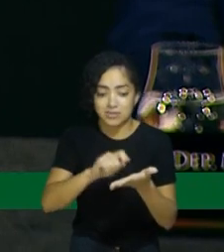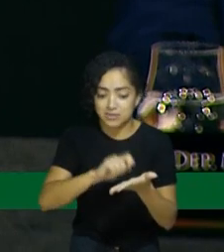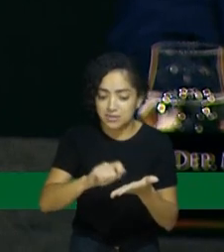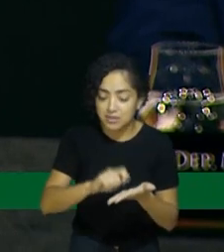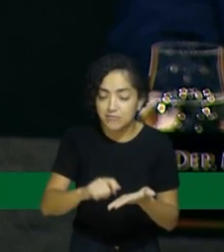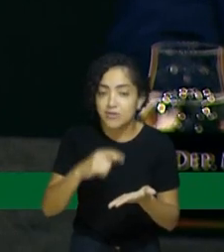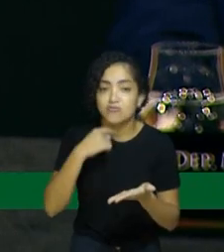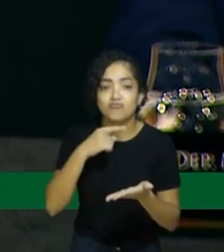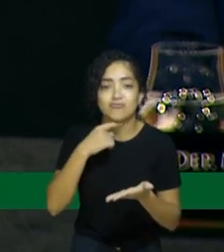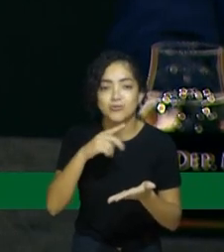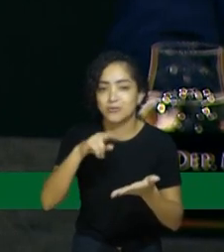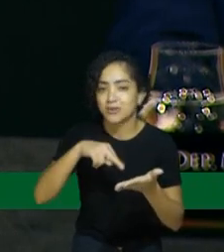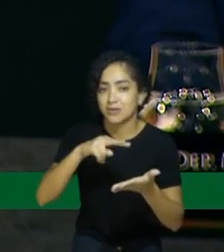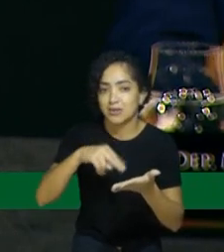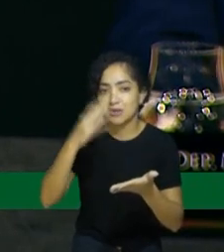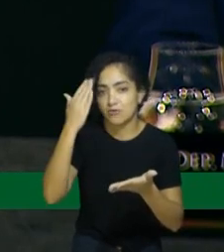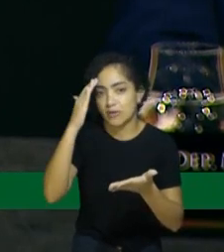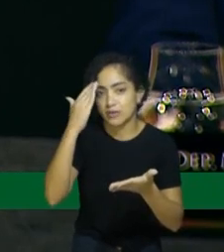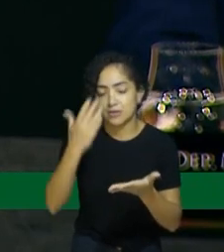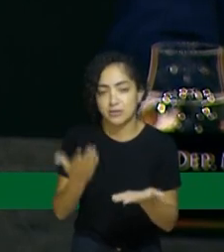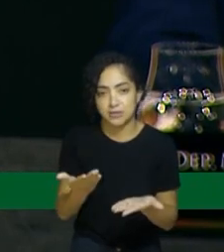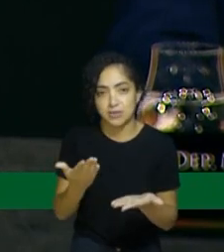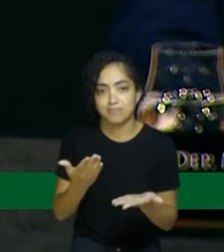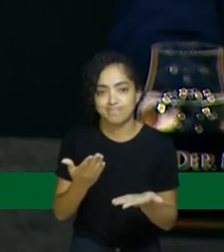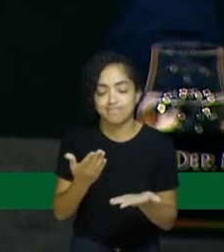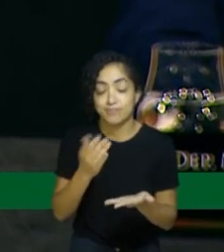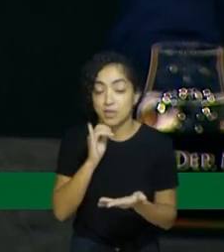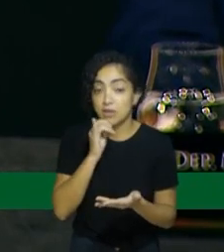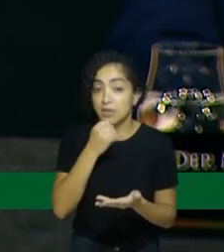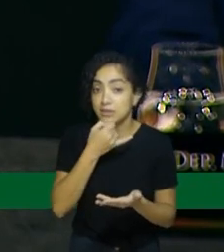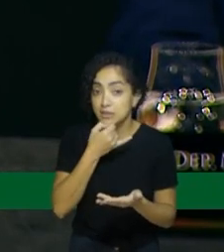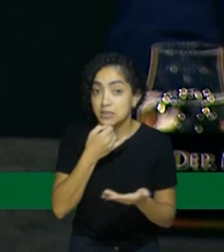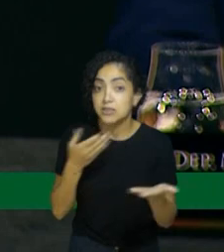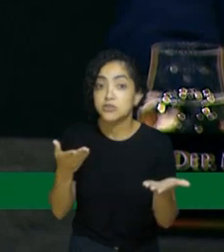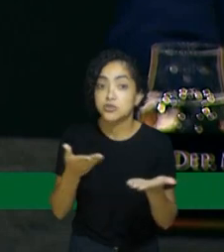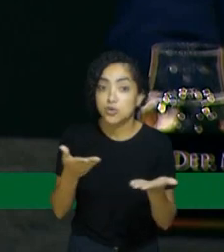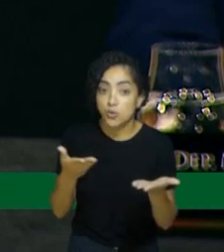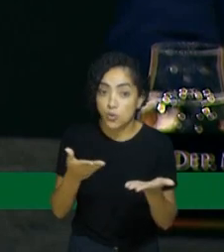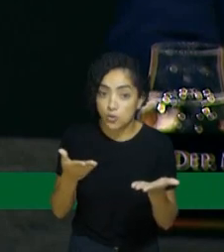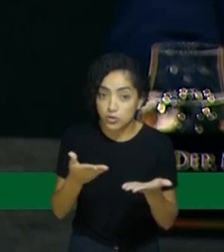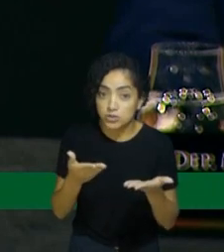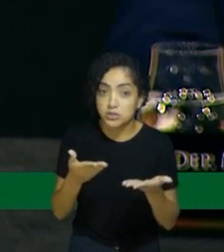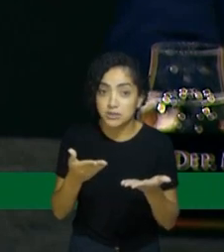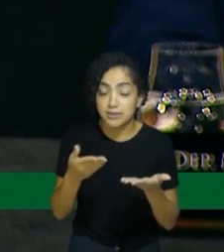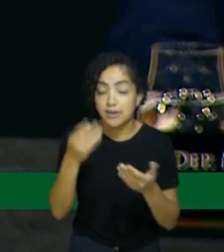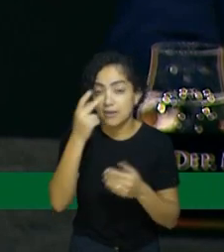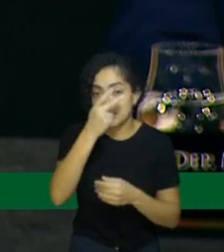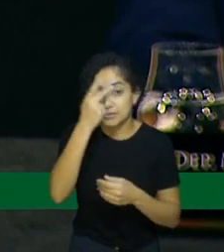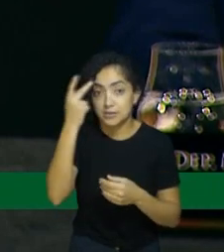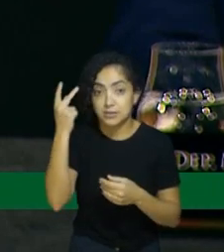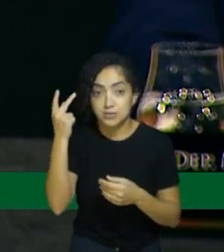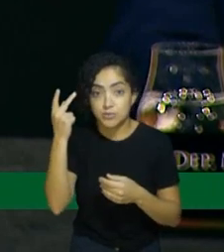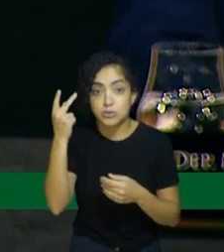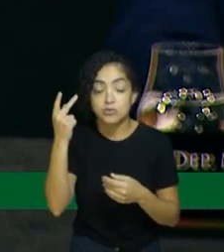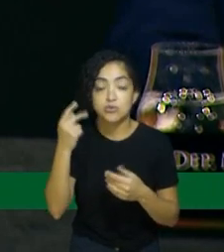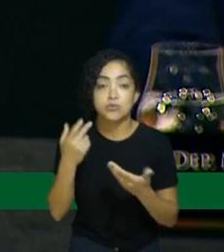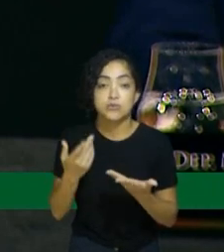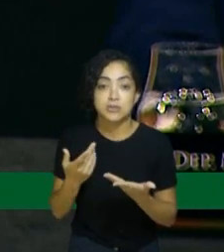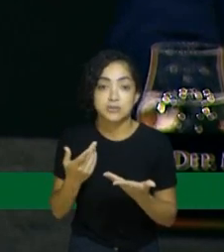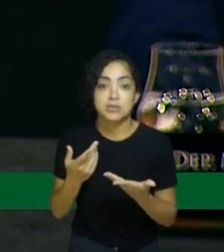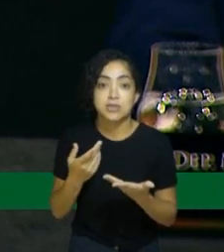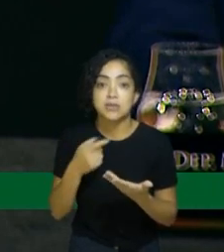eles não entendem isso é muito triste no tempo de hoje a gente ter essas pessoas que elas não